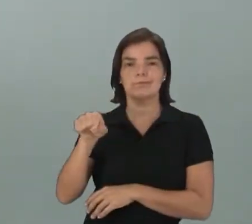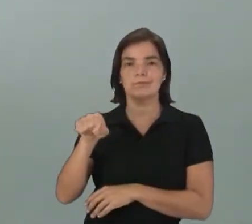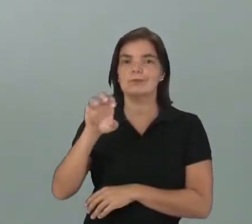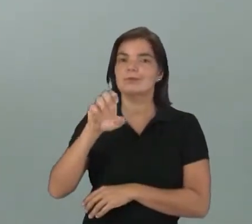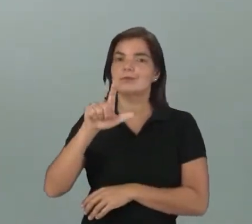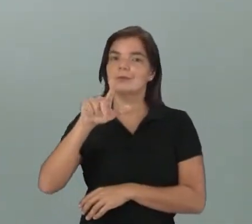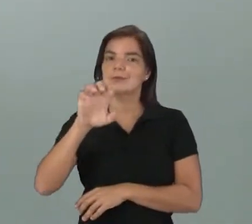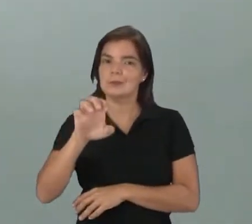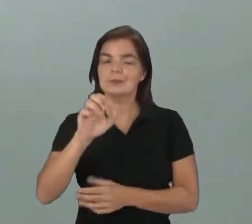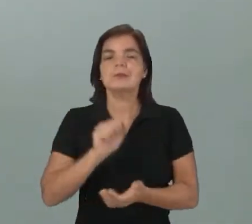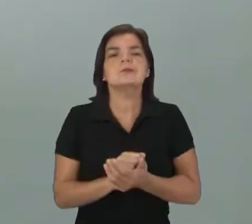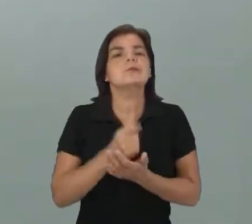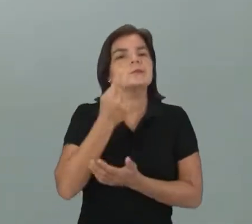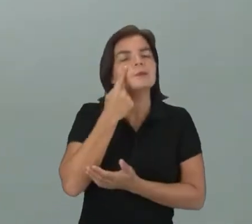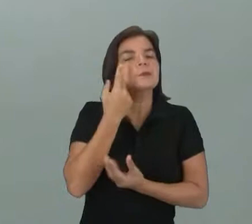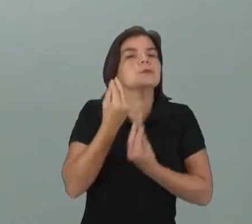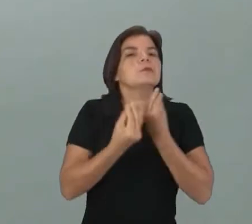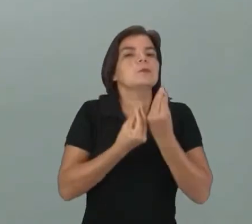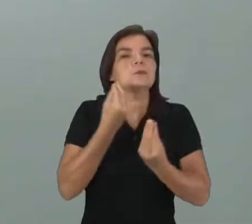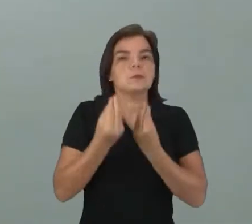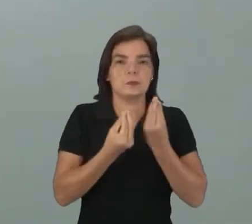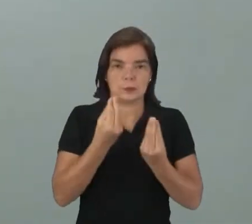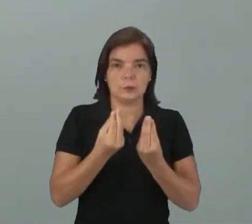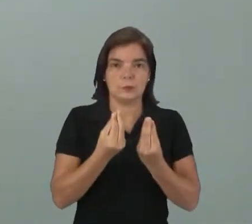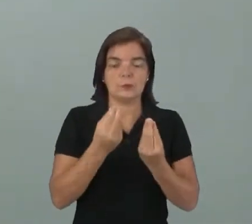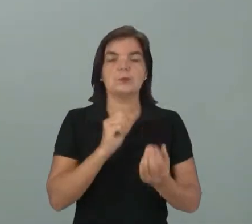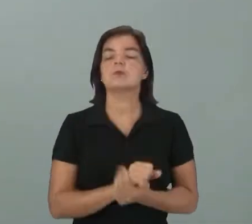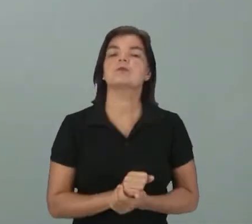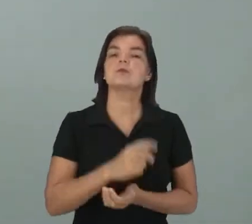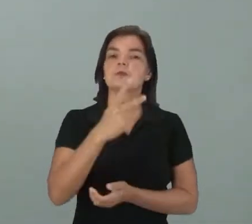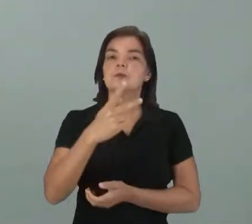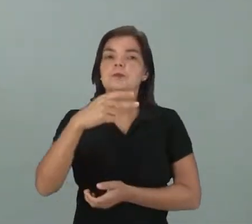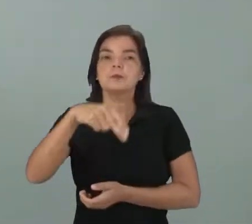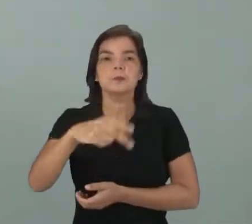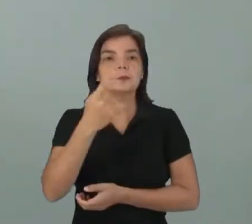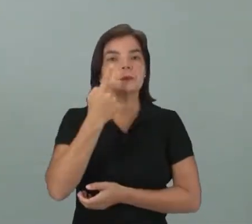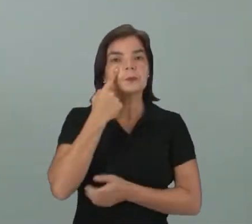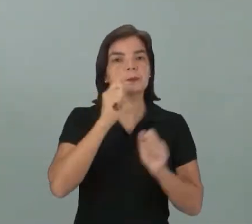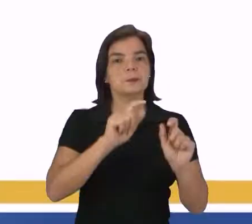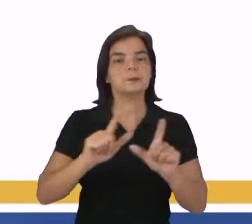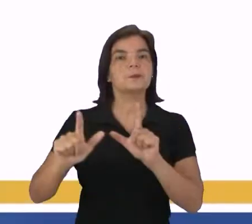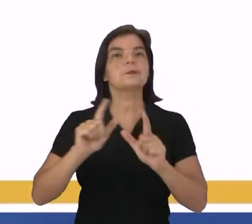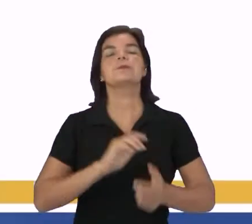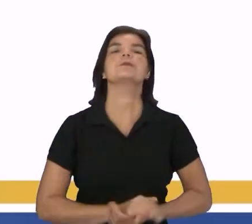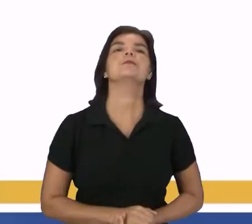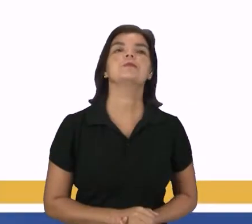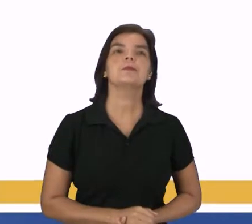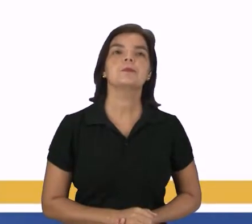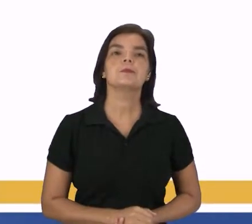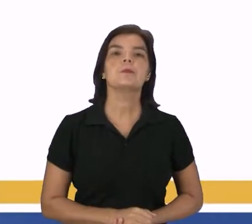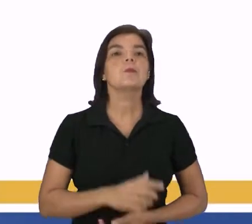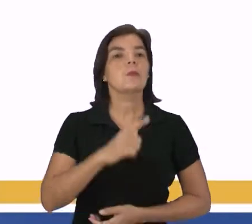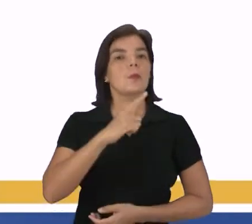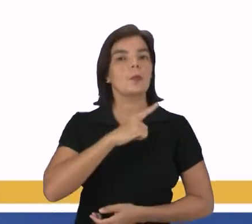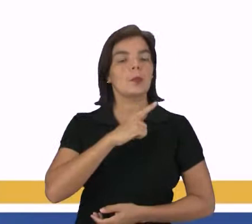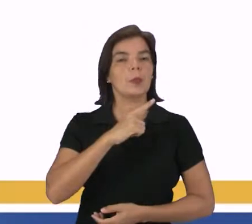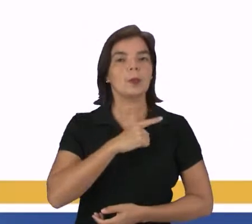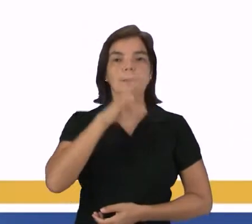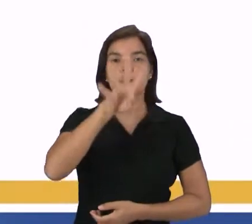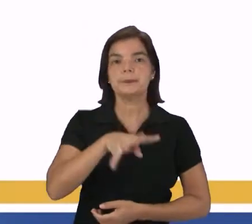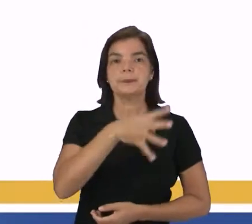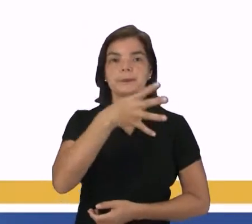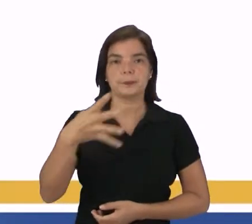Vamos verificar agora como ficarão a questão destes pronomes. Observe. Temos aqui